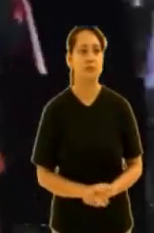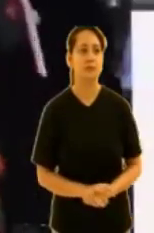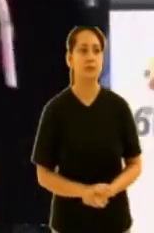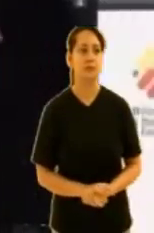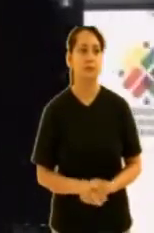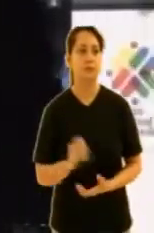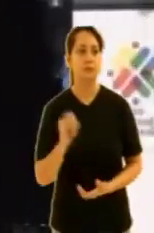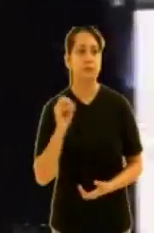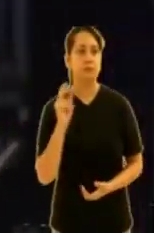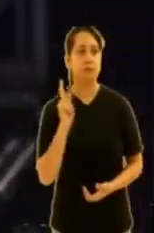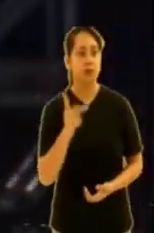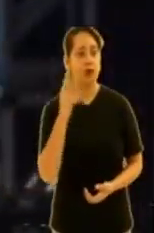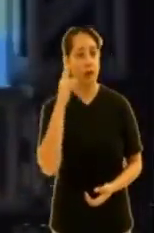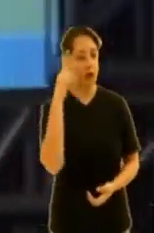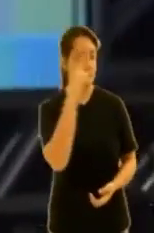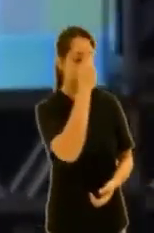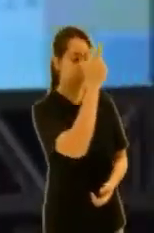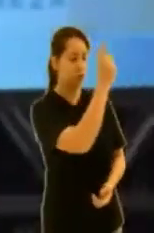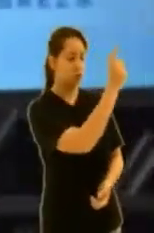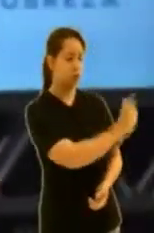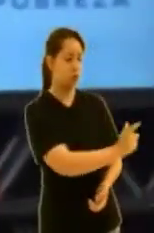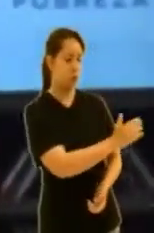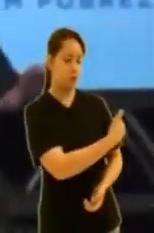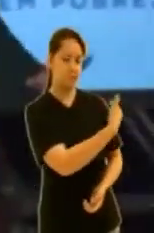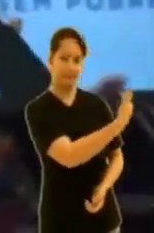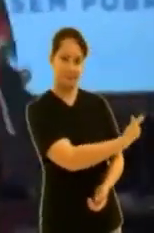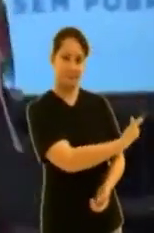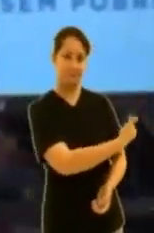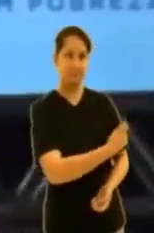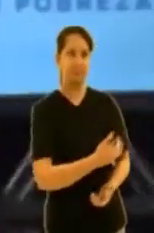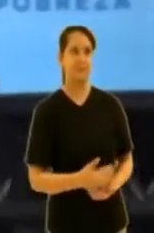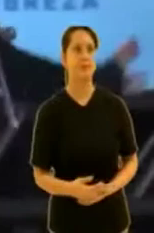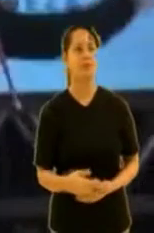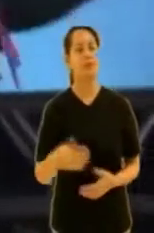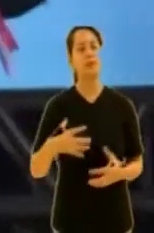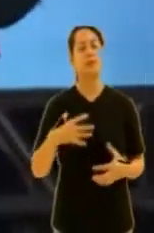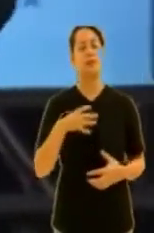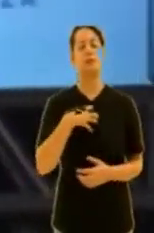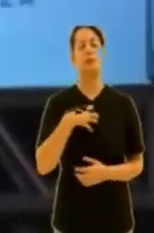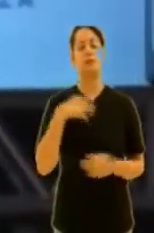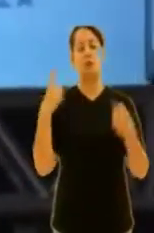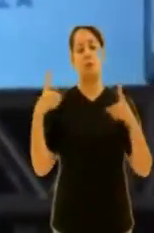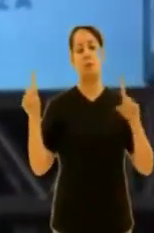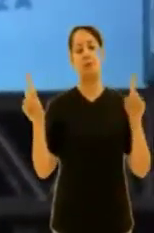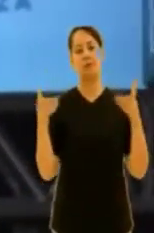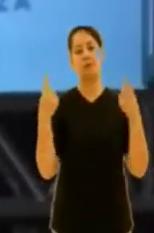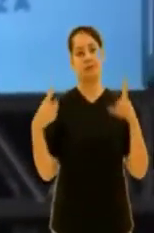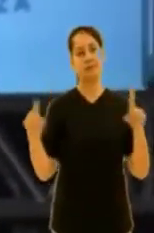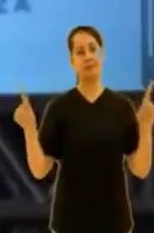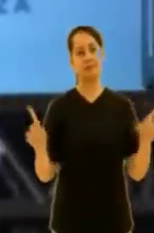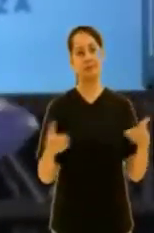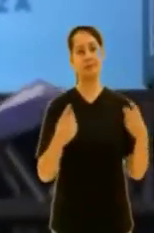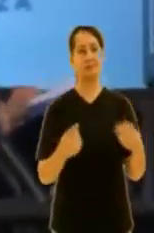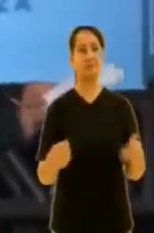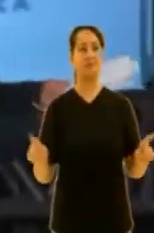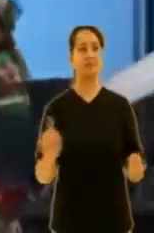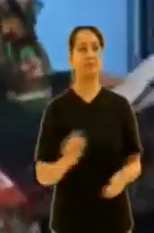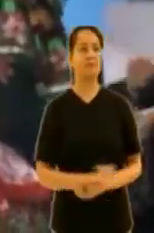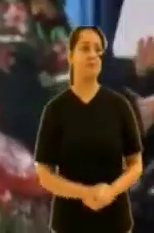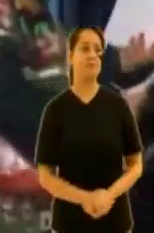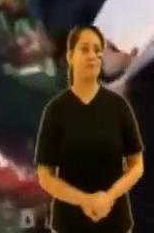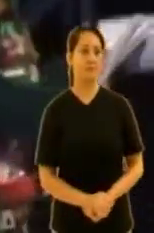Ok, vamos olhar para a pessoa que está do lado. Bora sentir a música. Bora lá, sentindo a